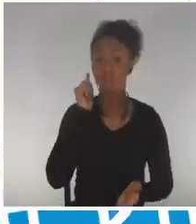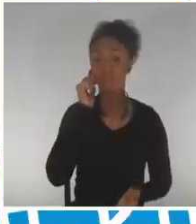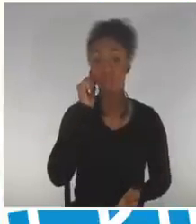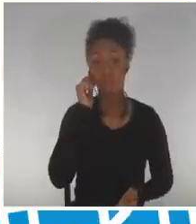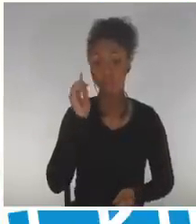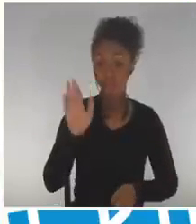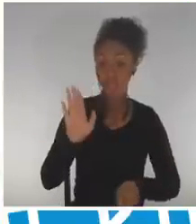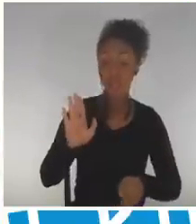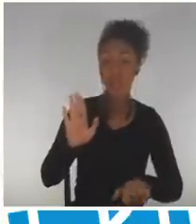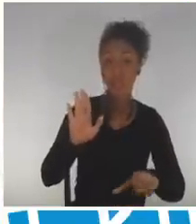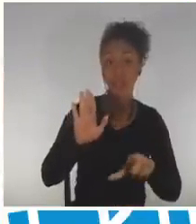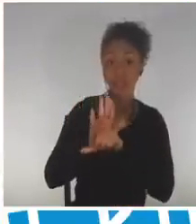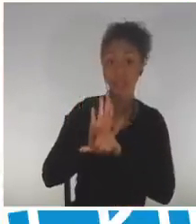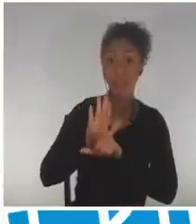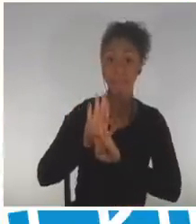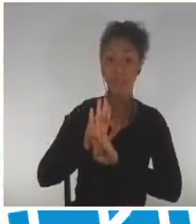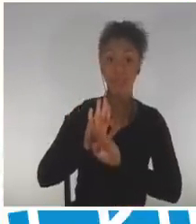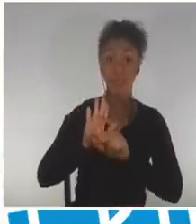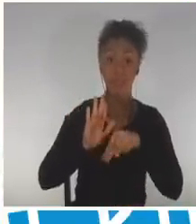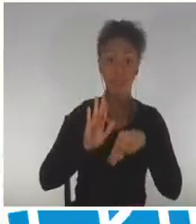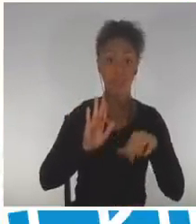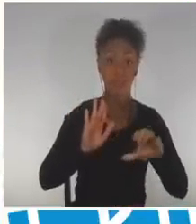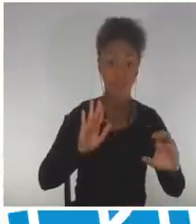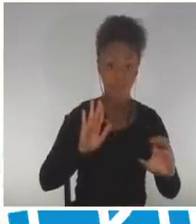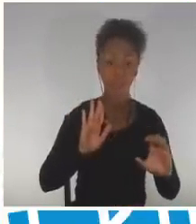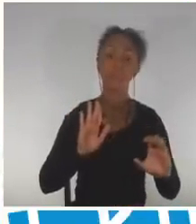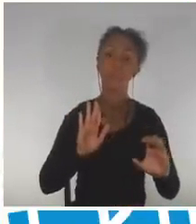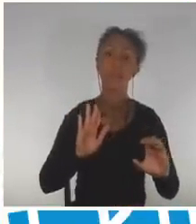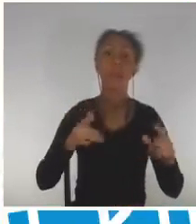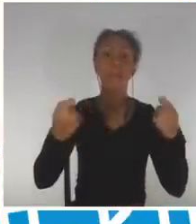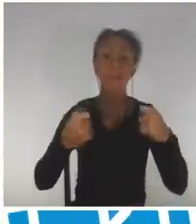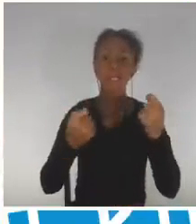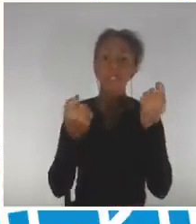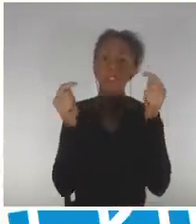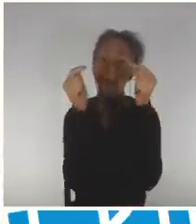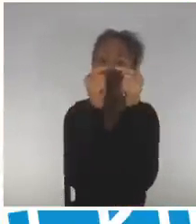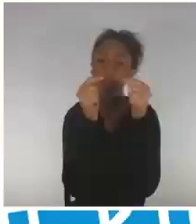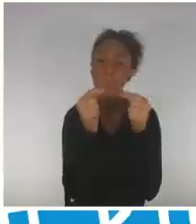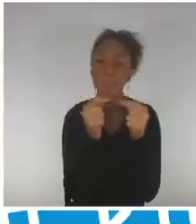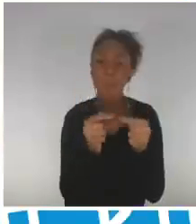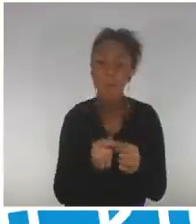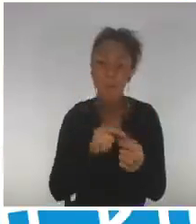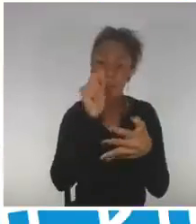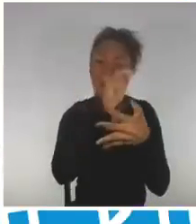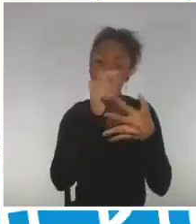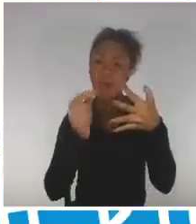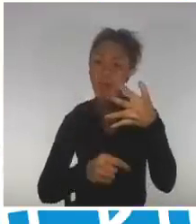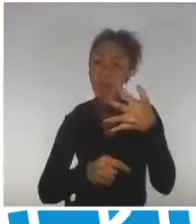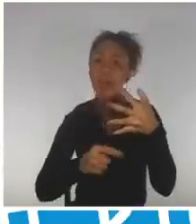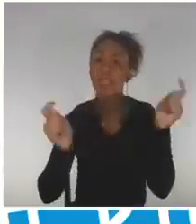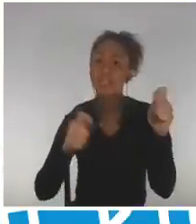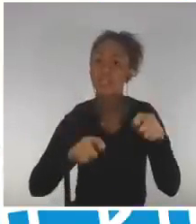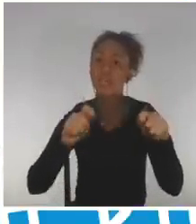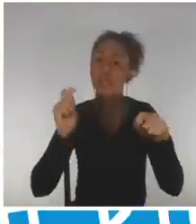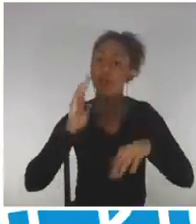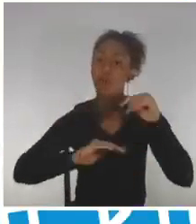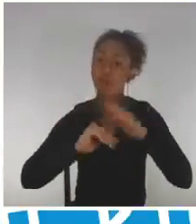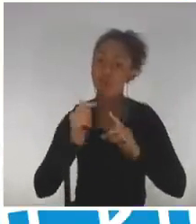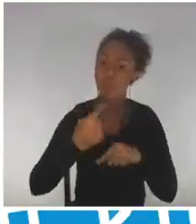articular, nas 10 competências gerais, ao articular as competências